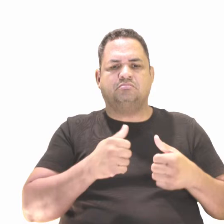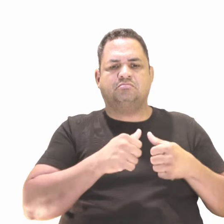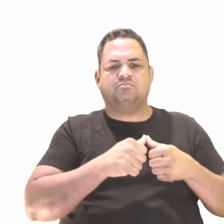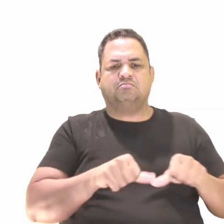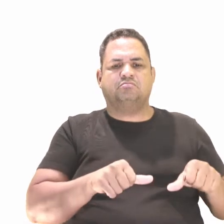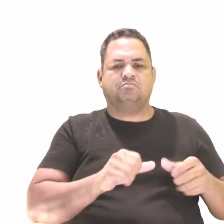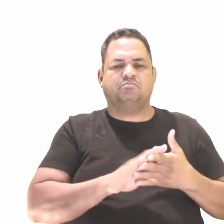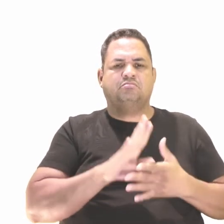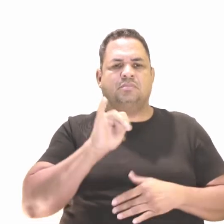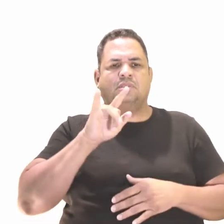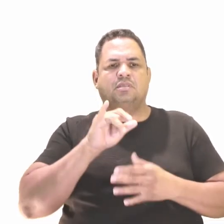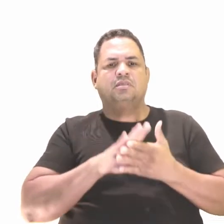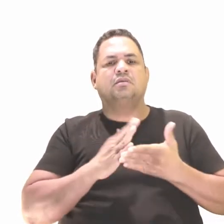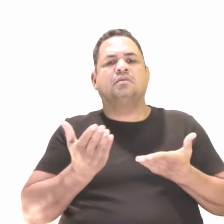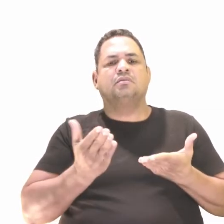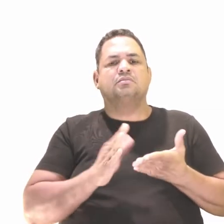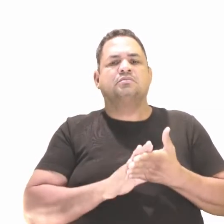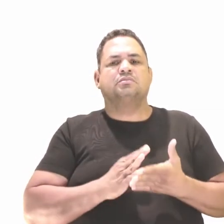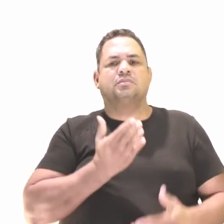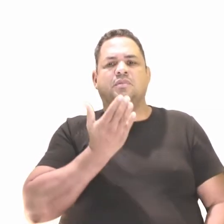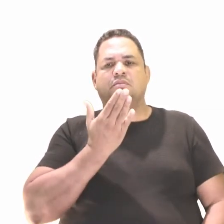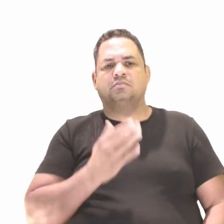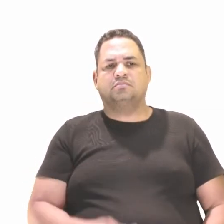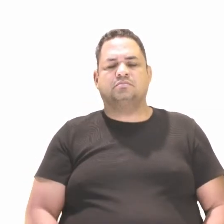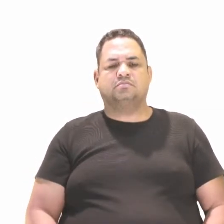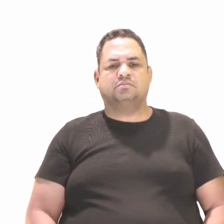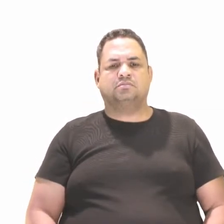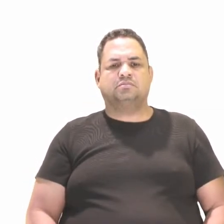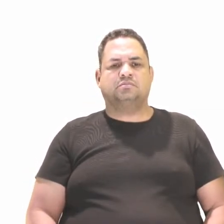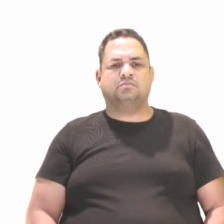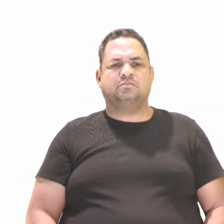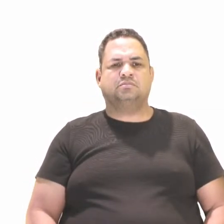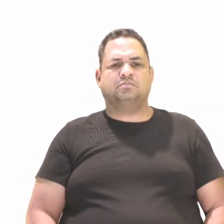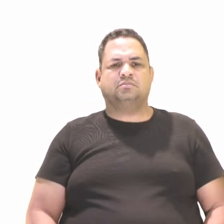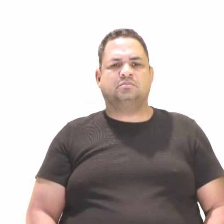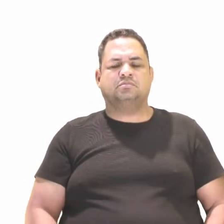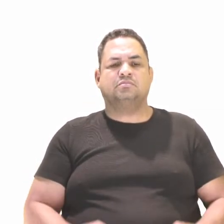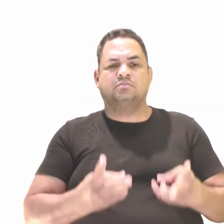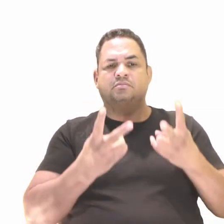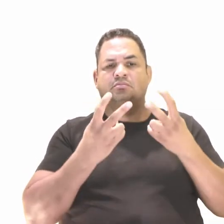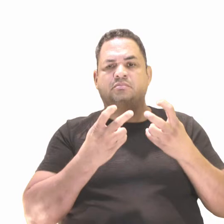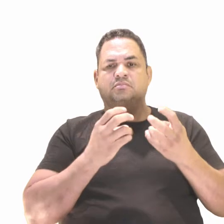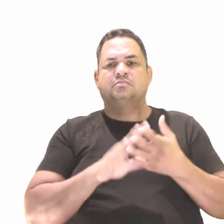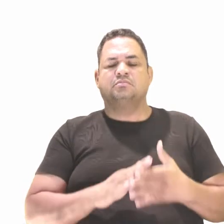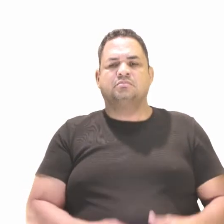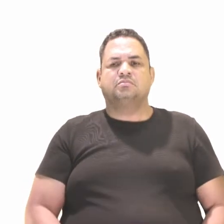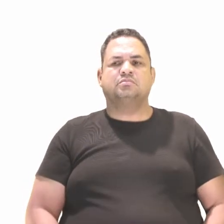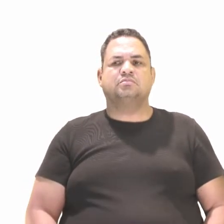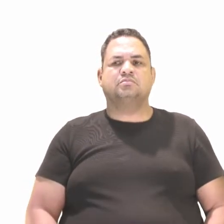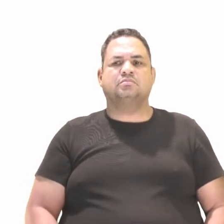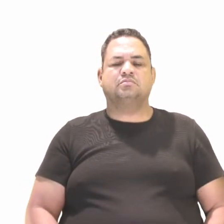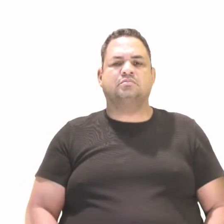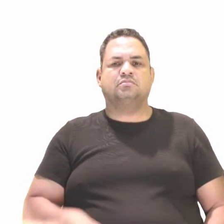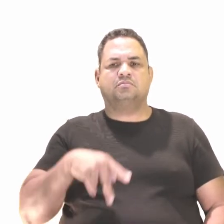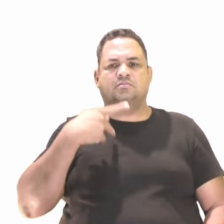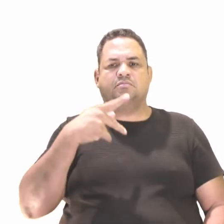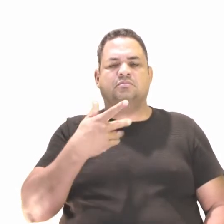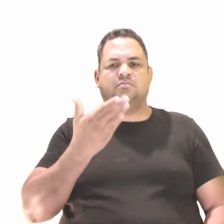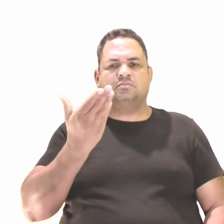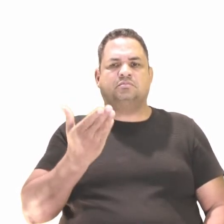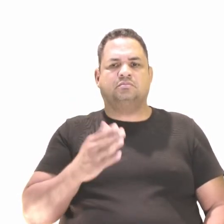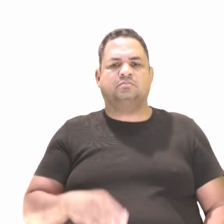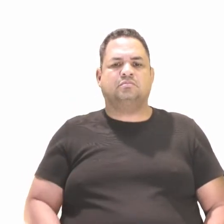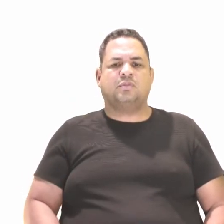está, onde a Bia está, para o quê? Have some pizza. Ou seja, perceba aqui do have para falar sobre meal, né,